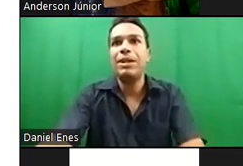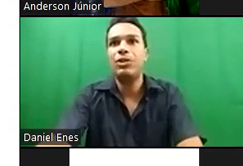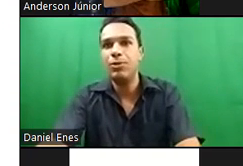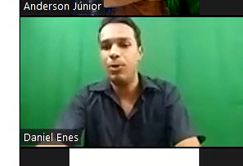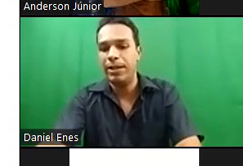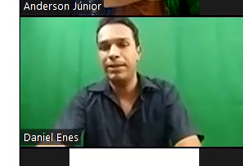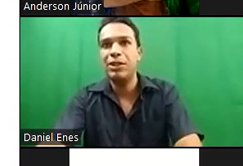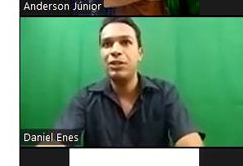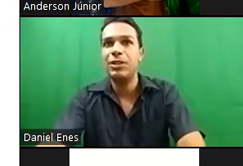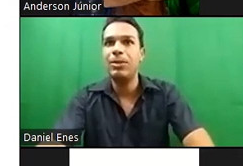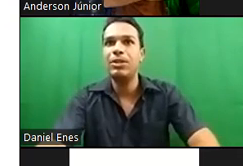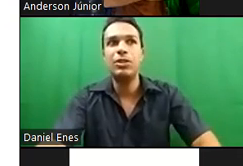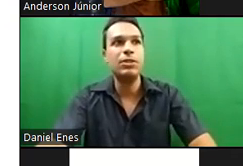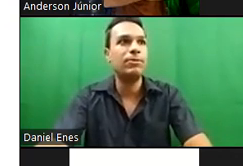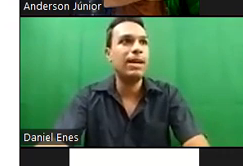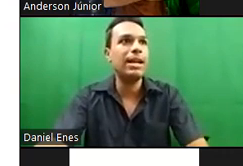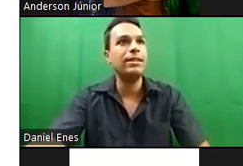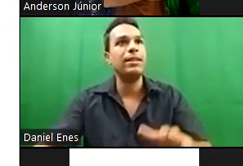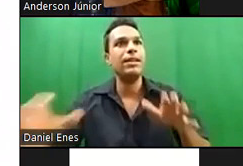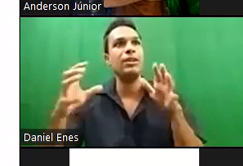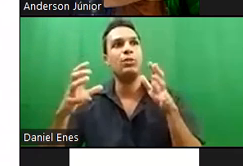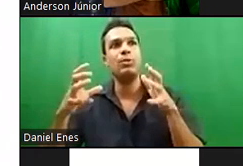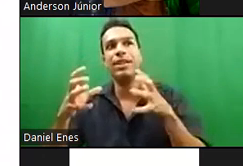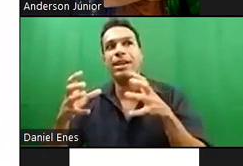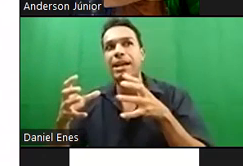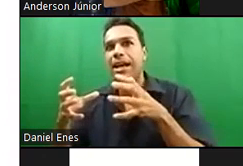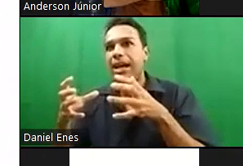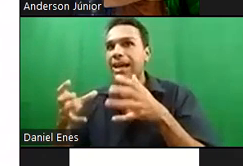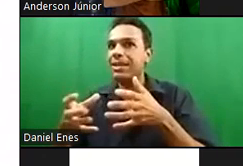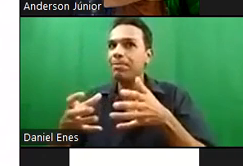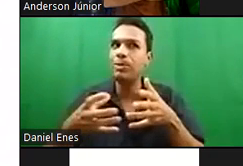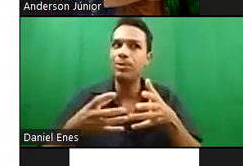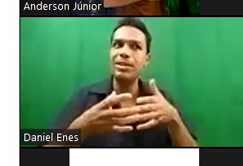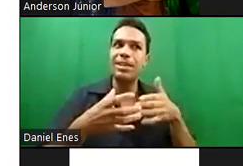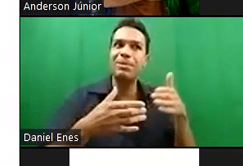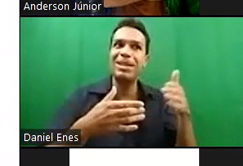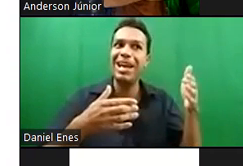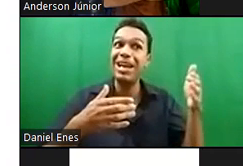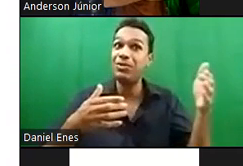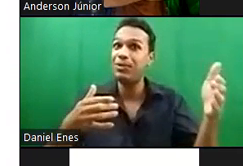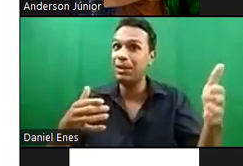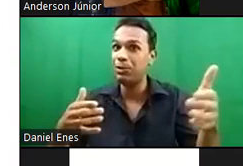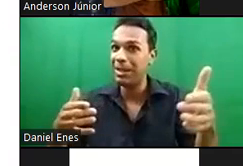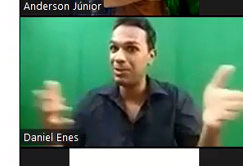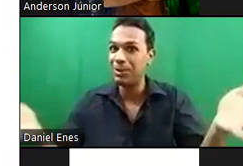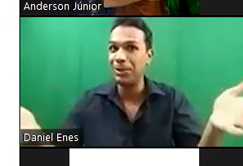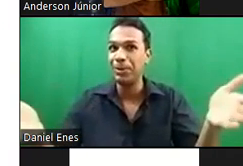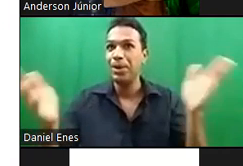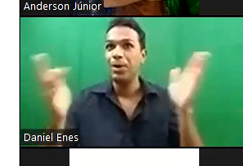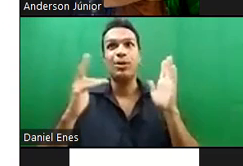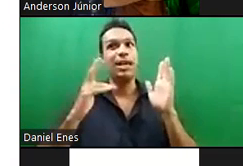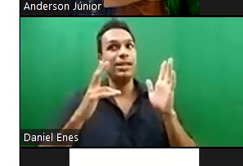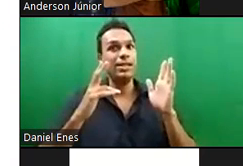ver a partir de agora, tá, gente? Então, a gente vai responder a essa pergunta, se a Libra é, de fato, uma língua ou